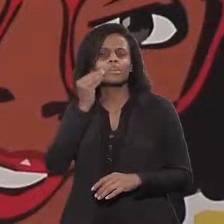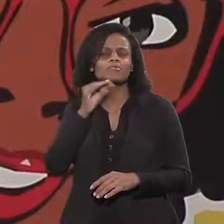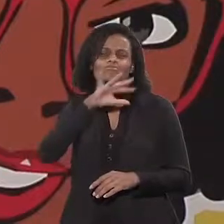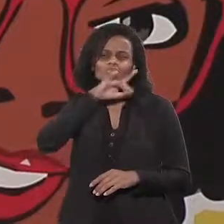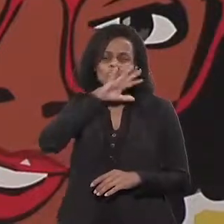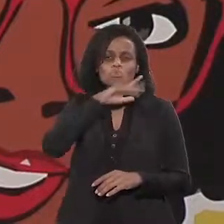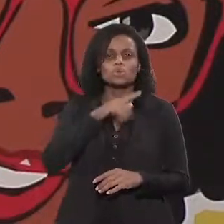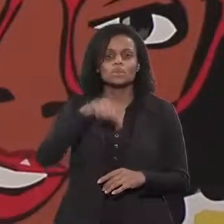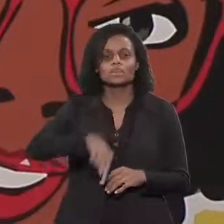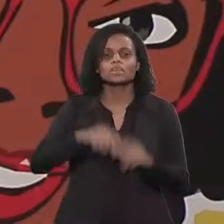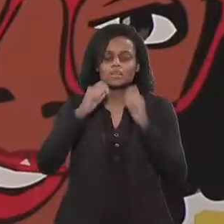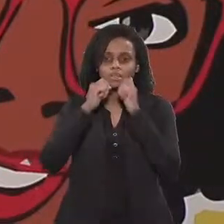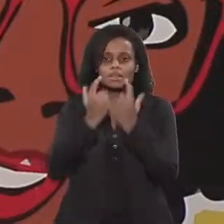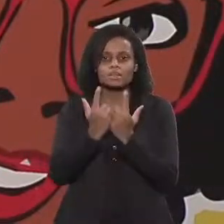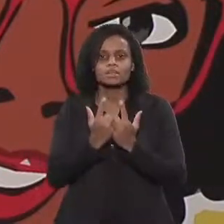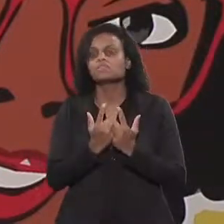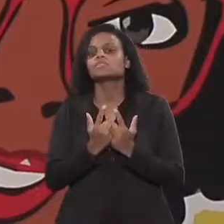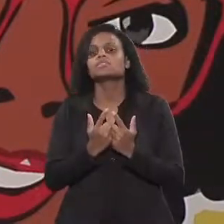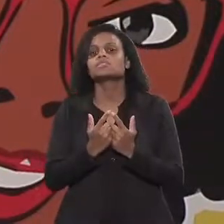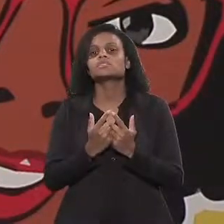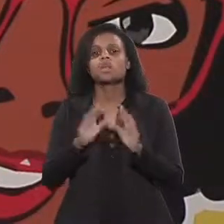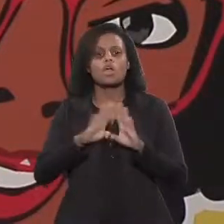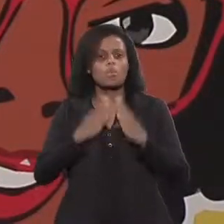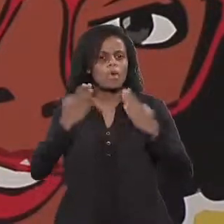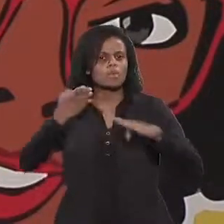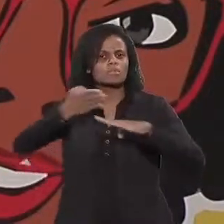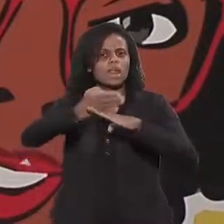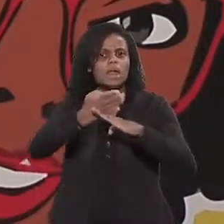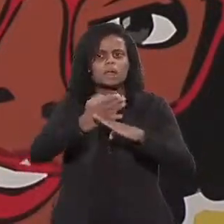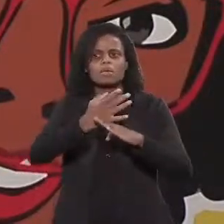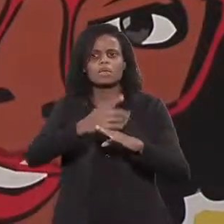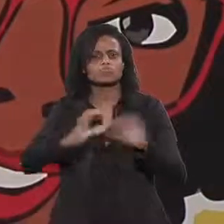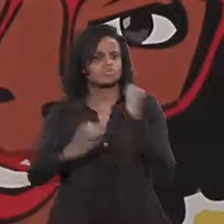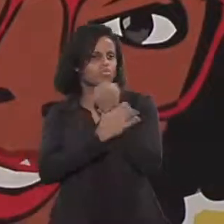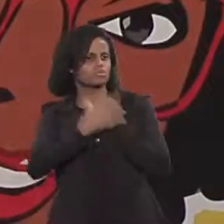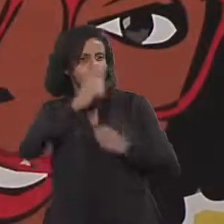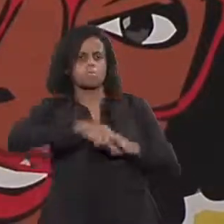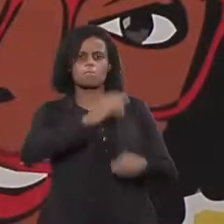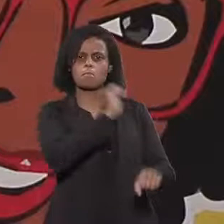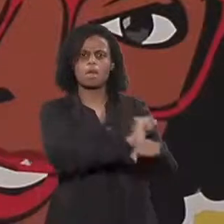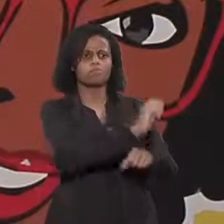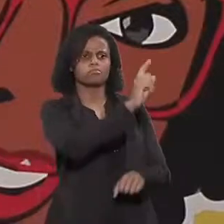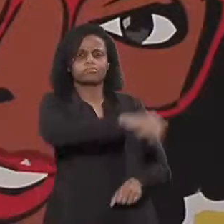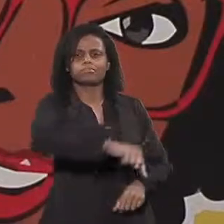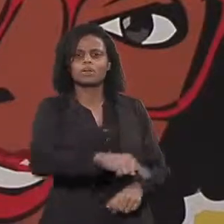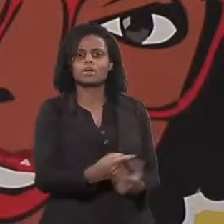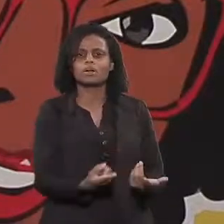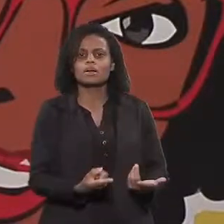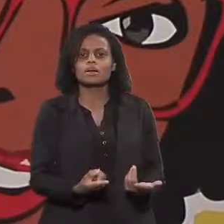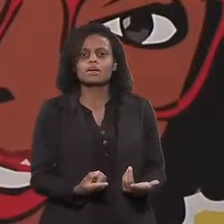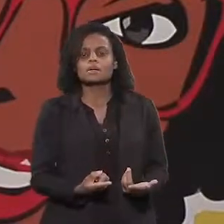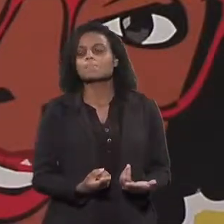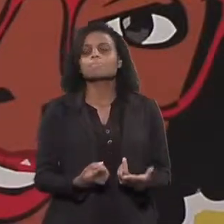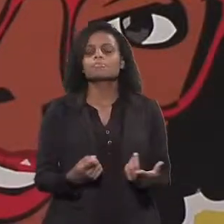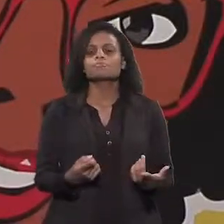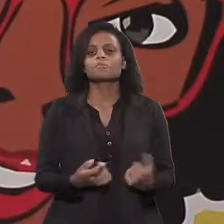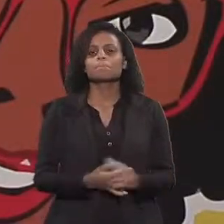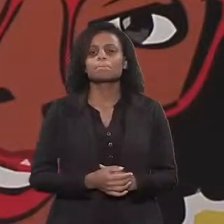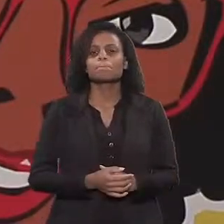experiências desagradáveis na casa, barrada em diversos espaços e barrada de uma forma onde